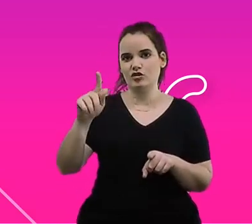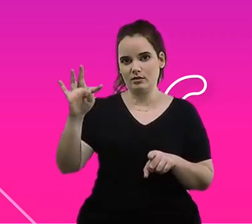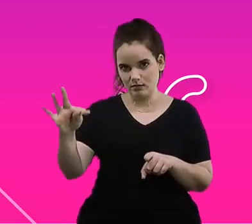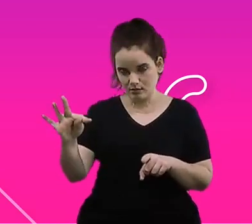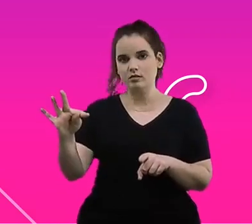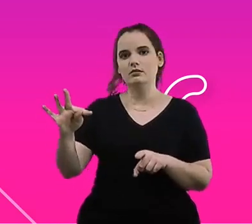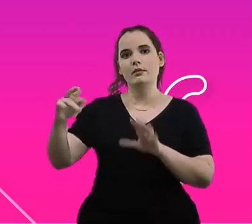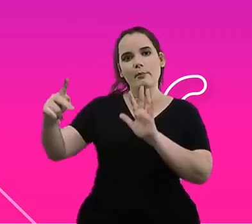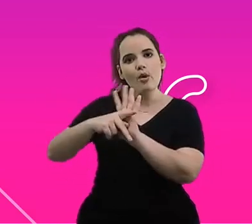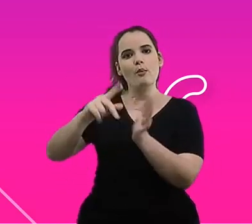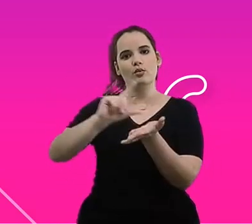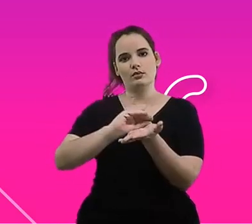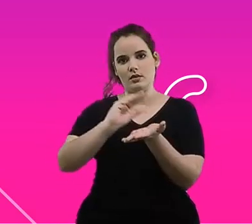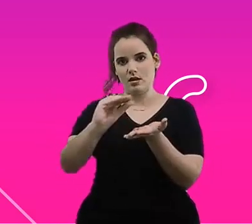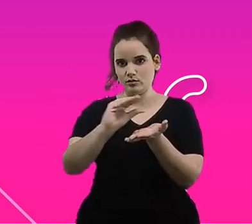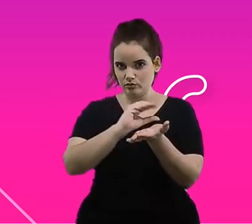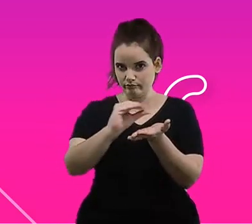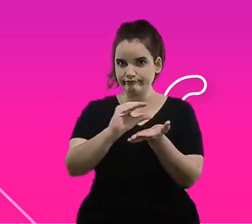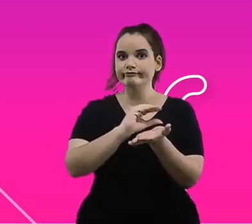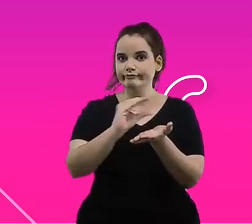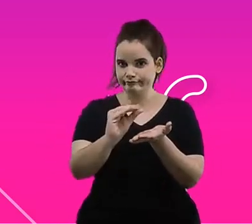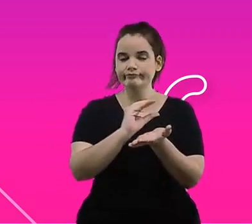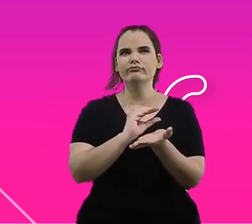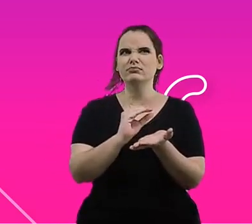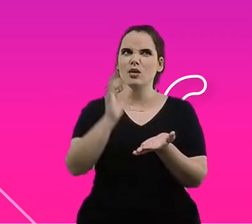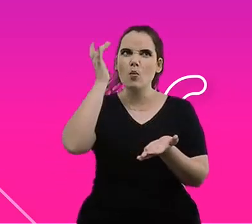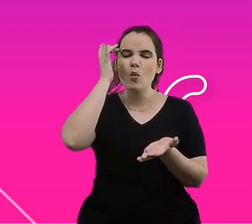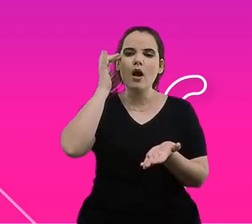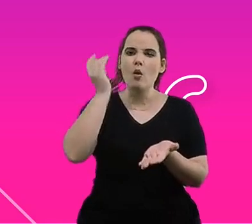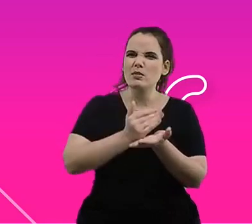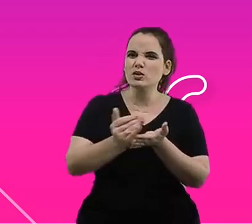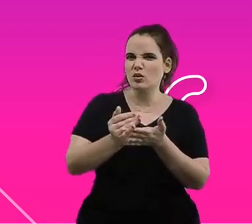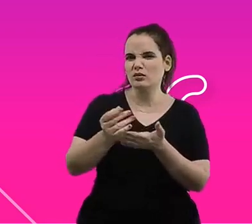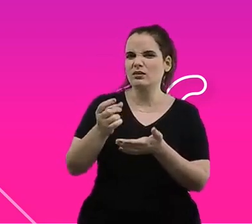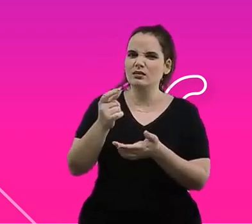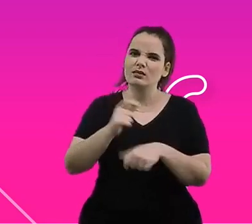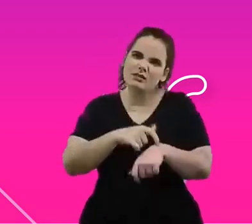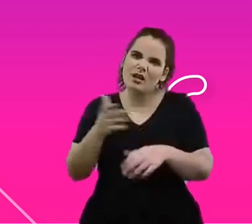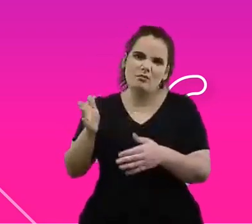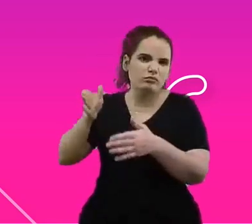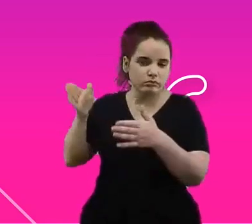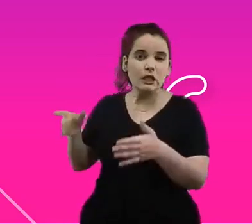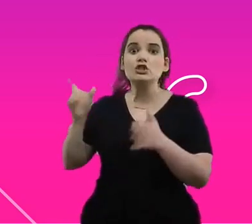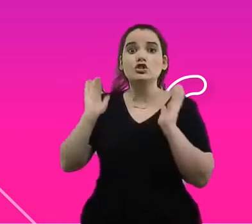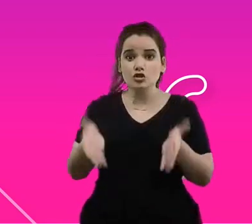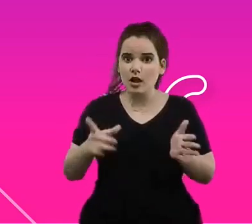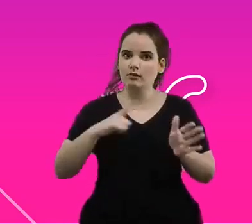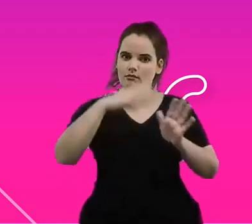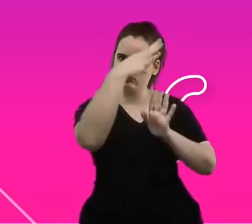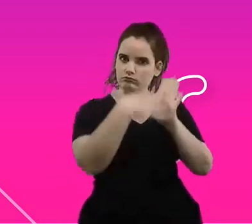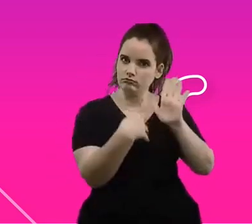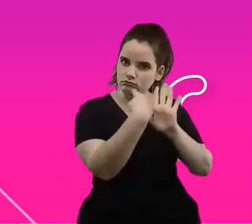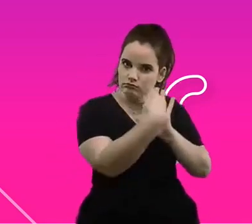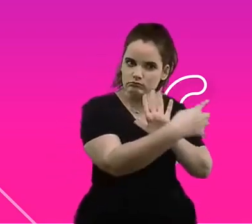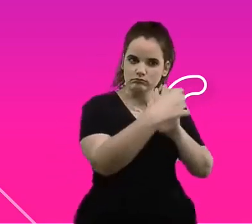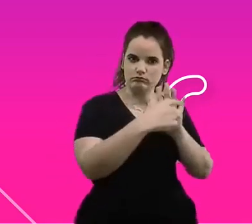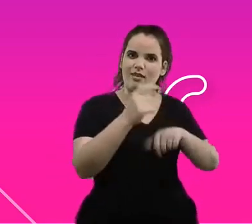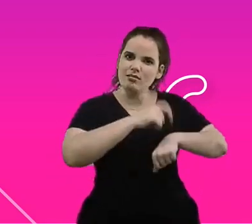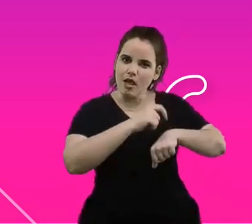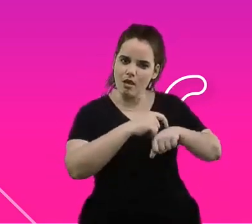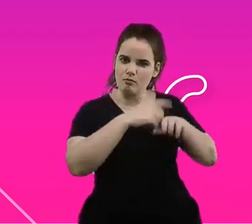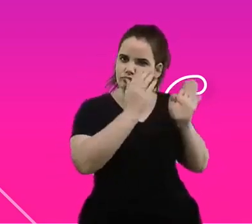começou há um tempo, e que já tem um cronograma, encontros periódicos. A inovação